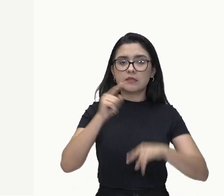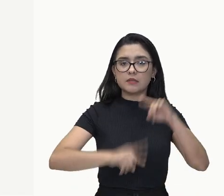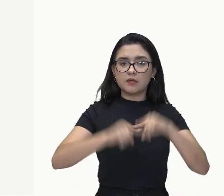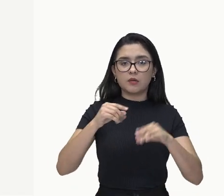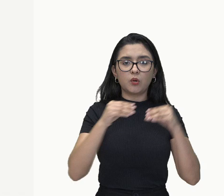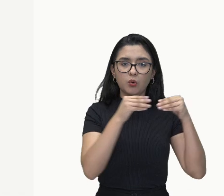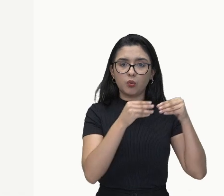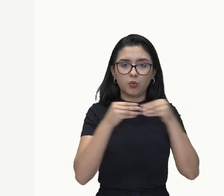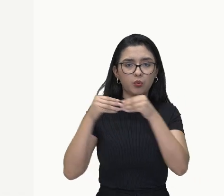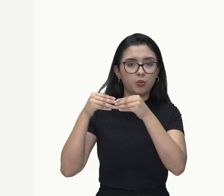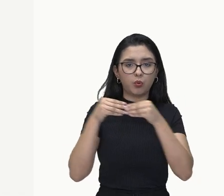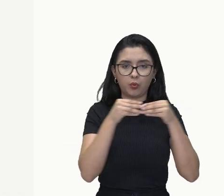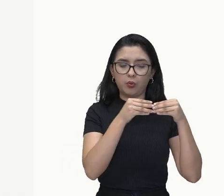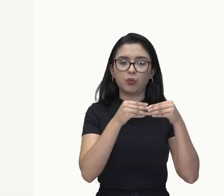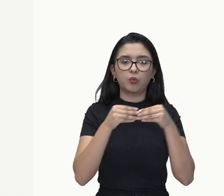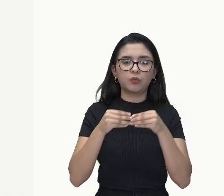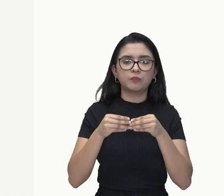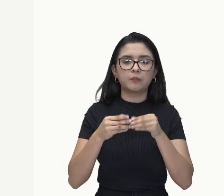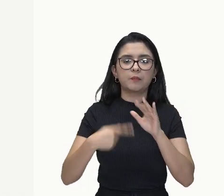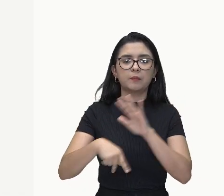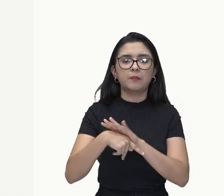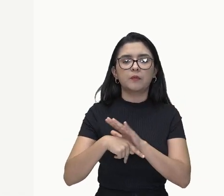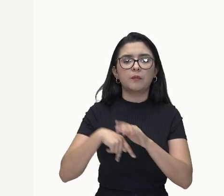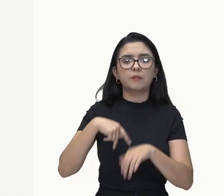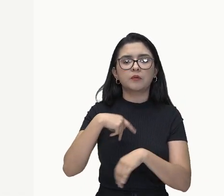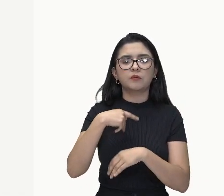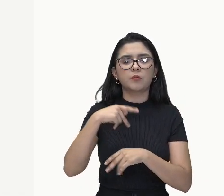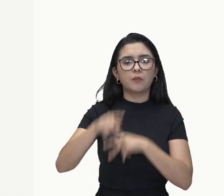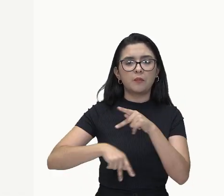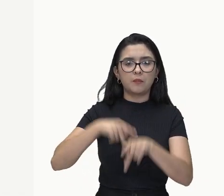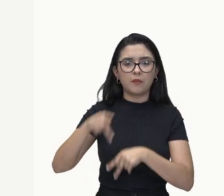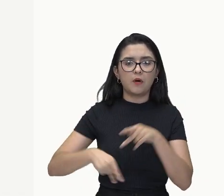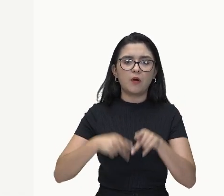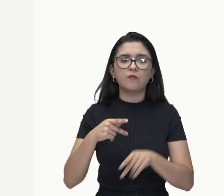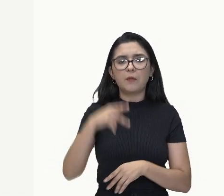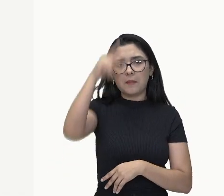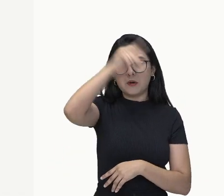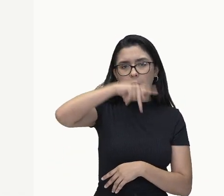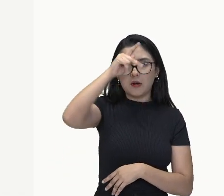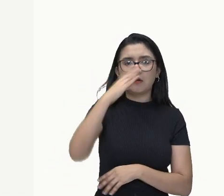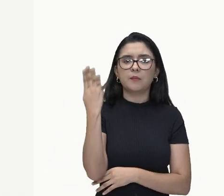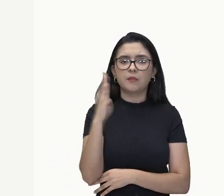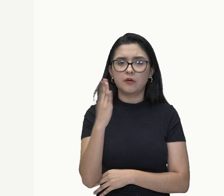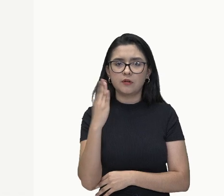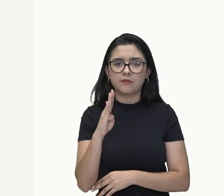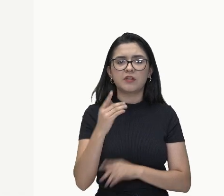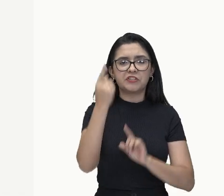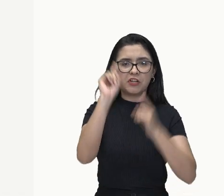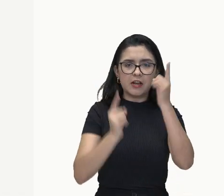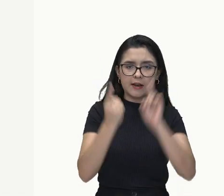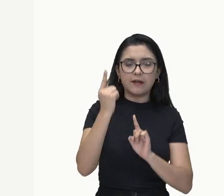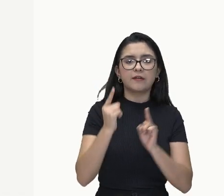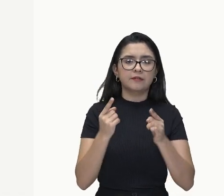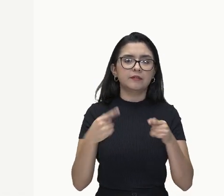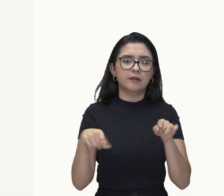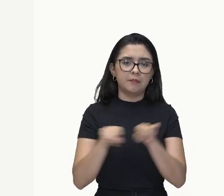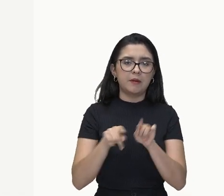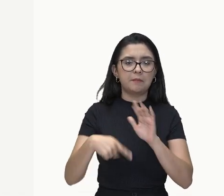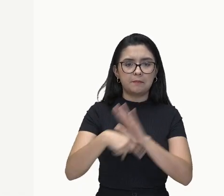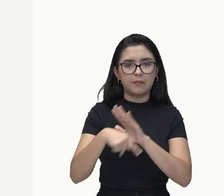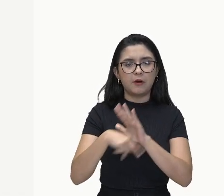dos povos quechuas, dos equatorianos, peruanos, bolivianos, chilenos também, né,